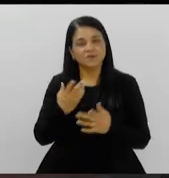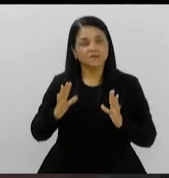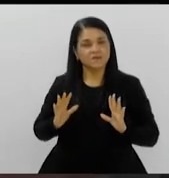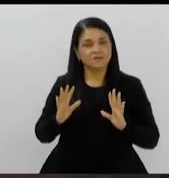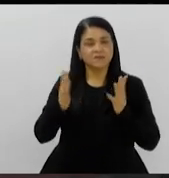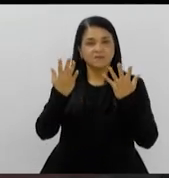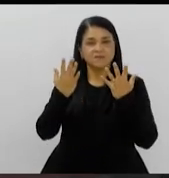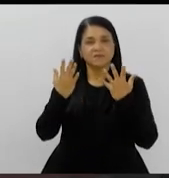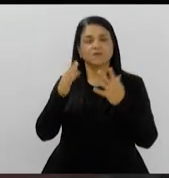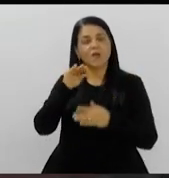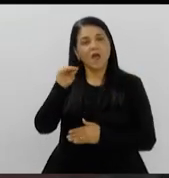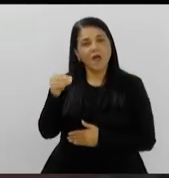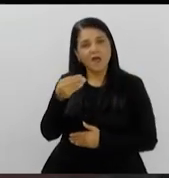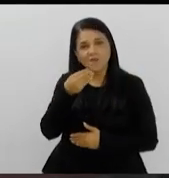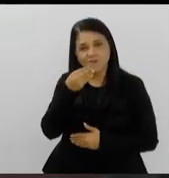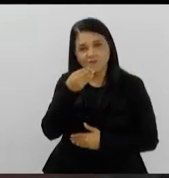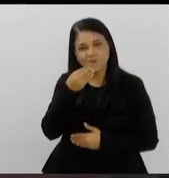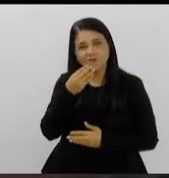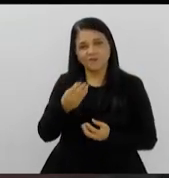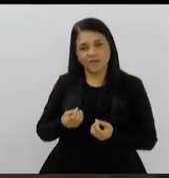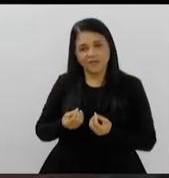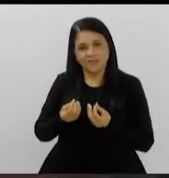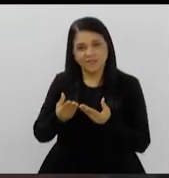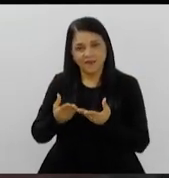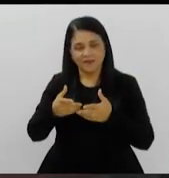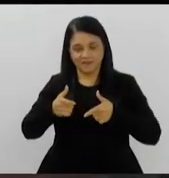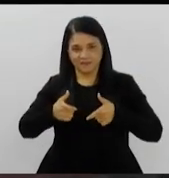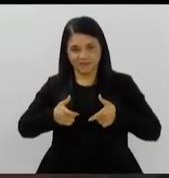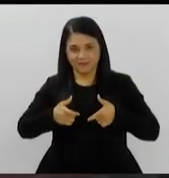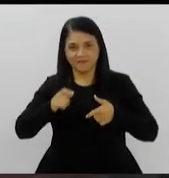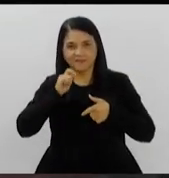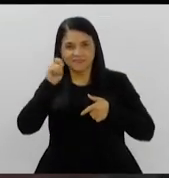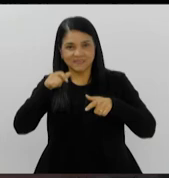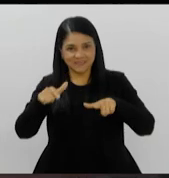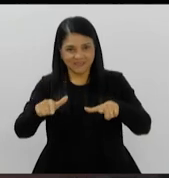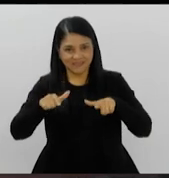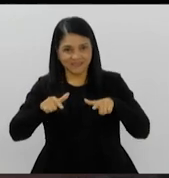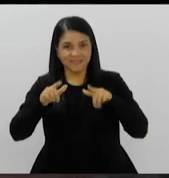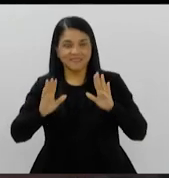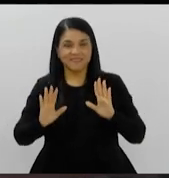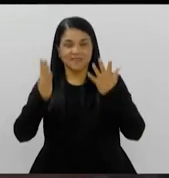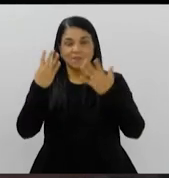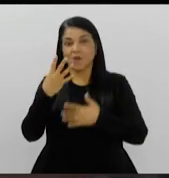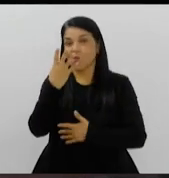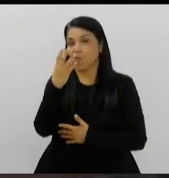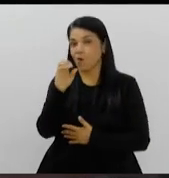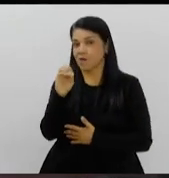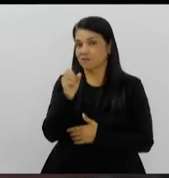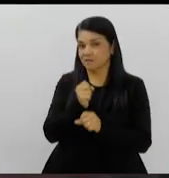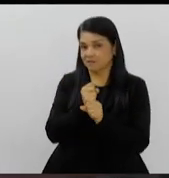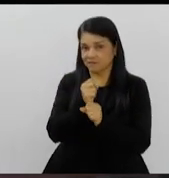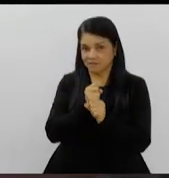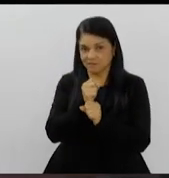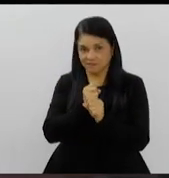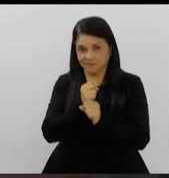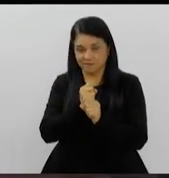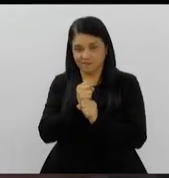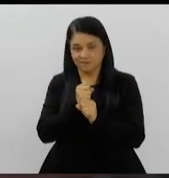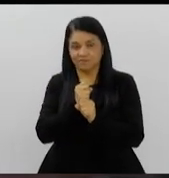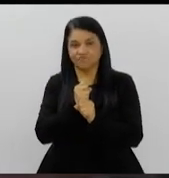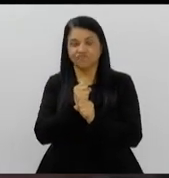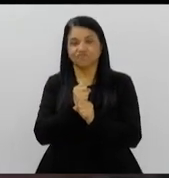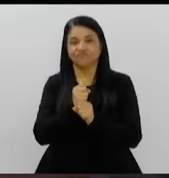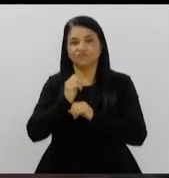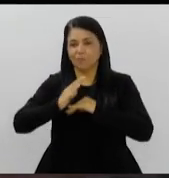celebrando, aproveitando a entrega dessa honraria para celebrar os 40 anos, não é, de